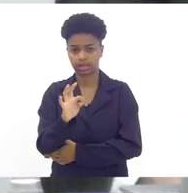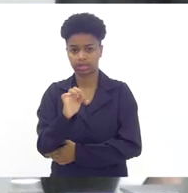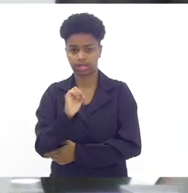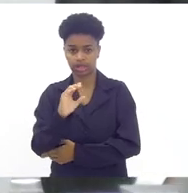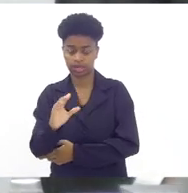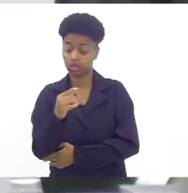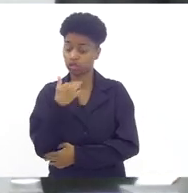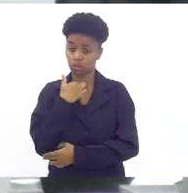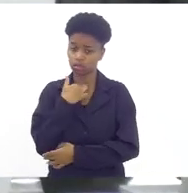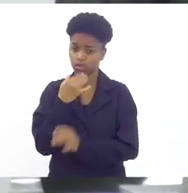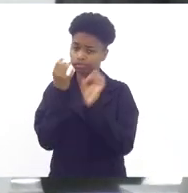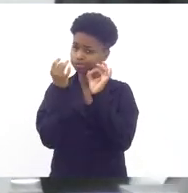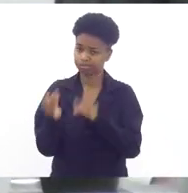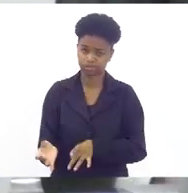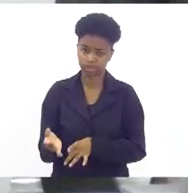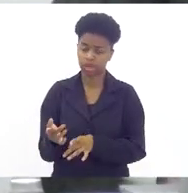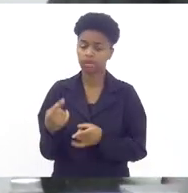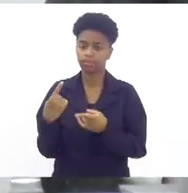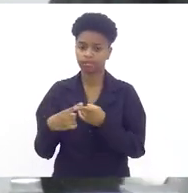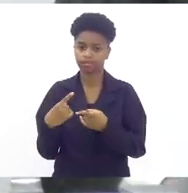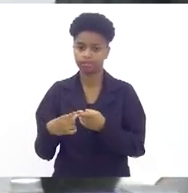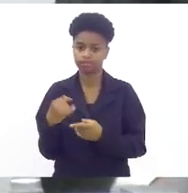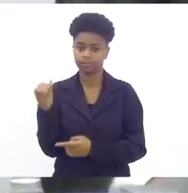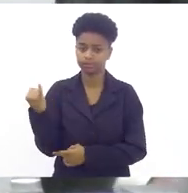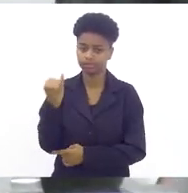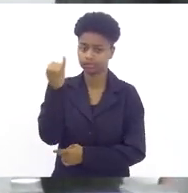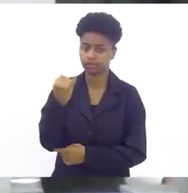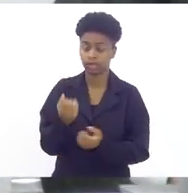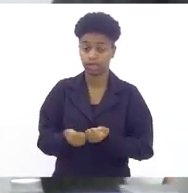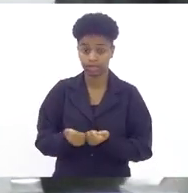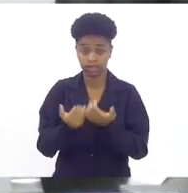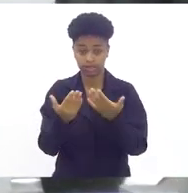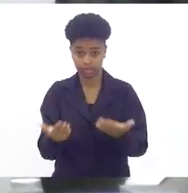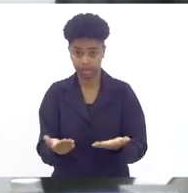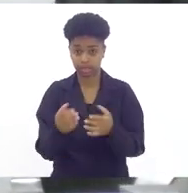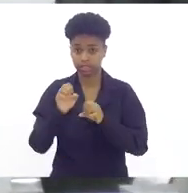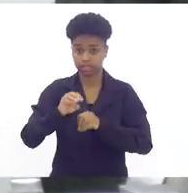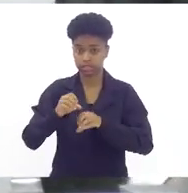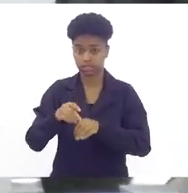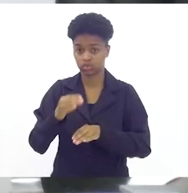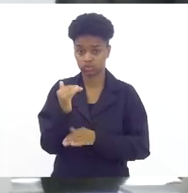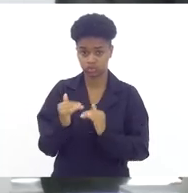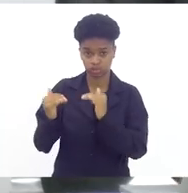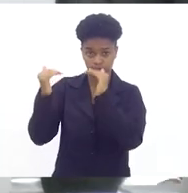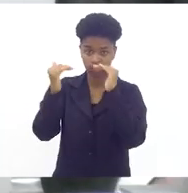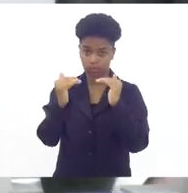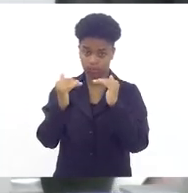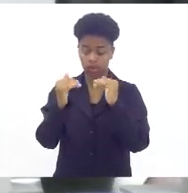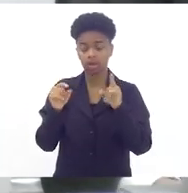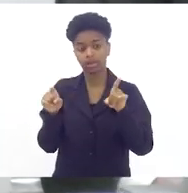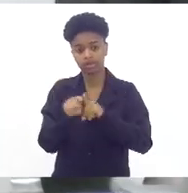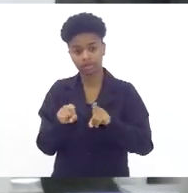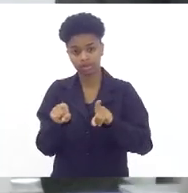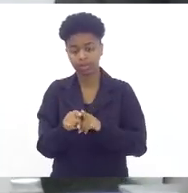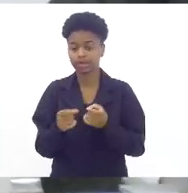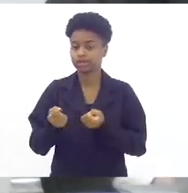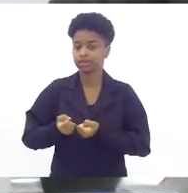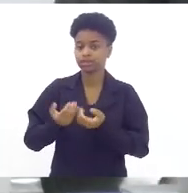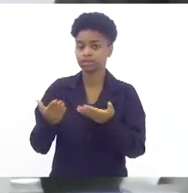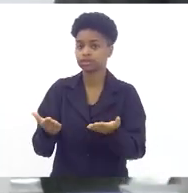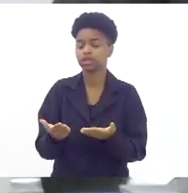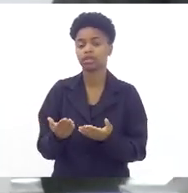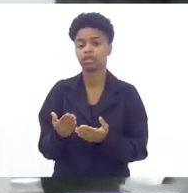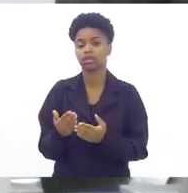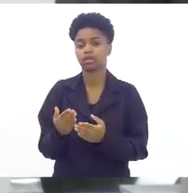não obstante a importância tanto da oferta de ensino superior quanto da oferta